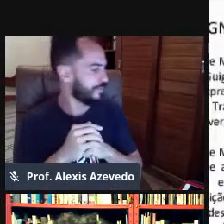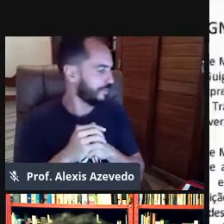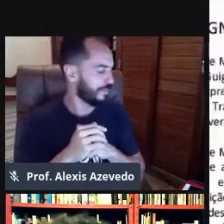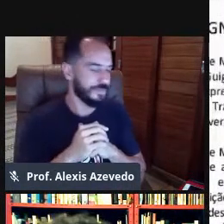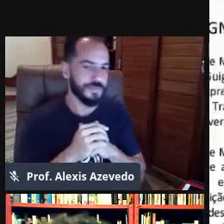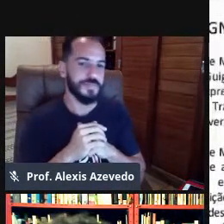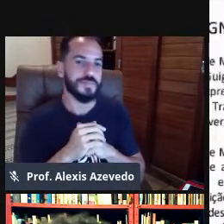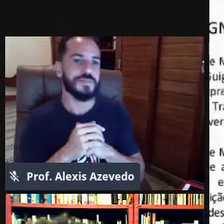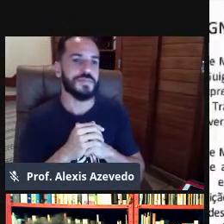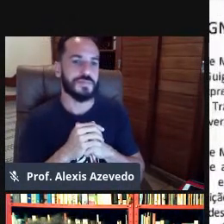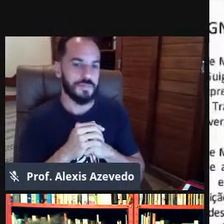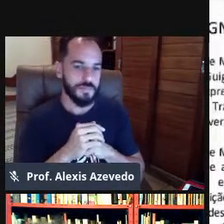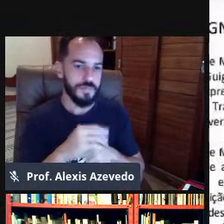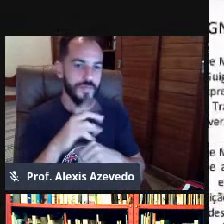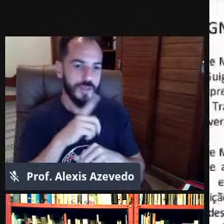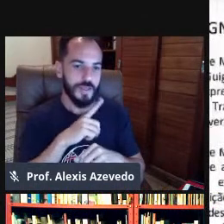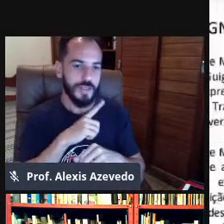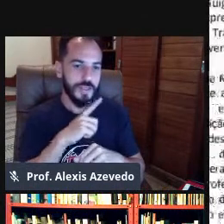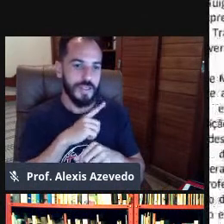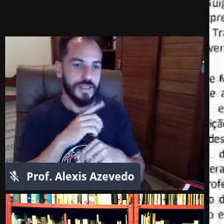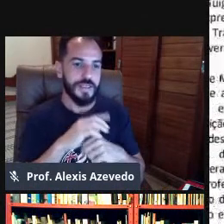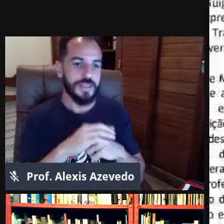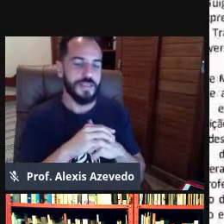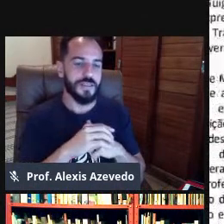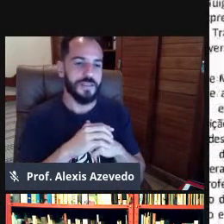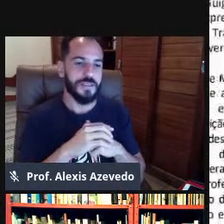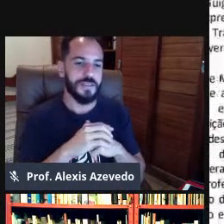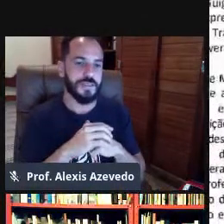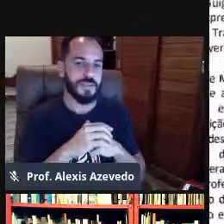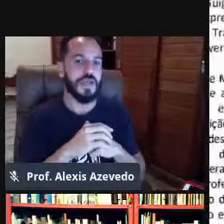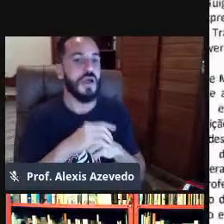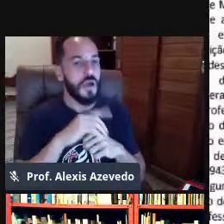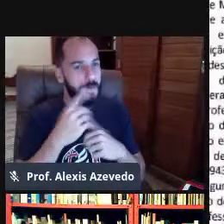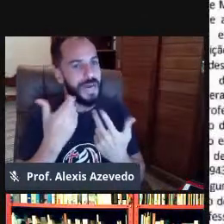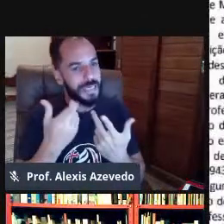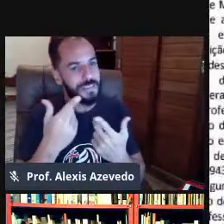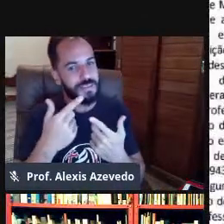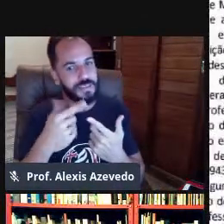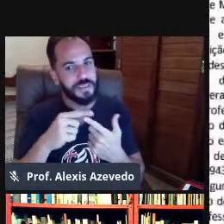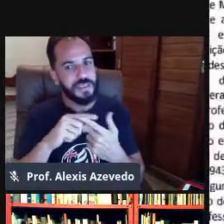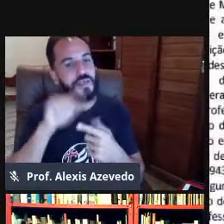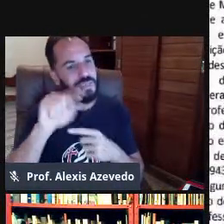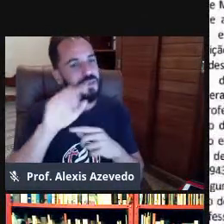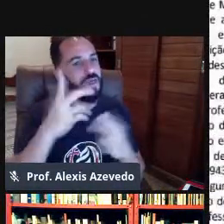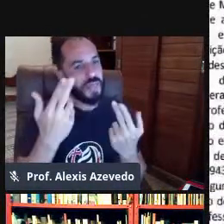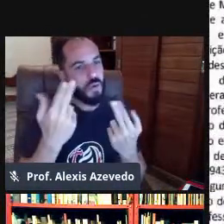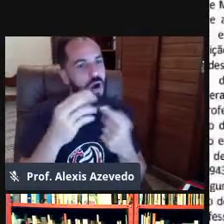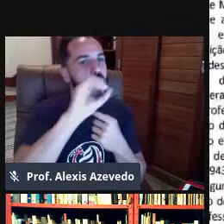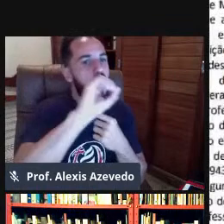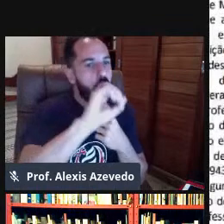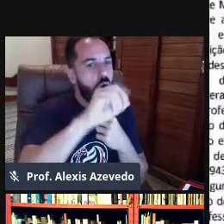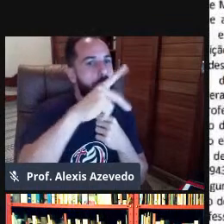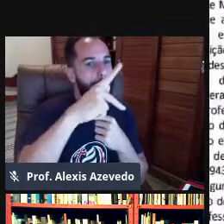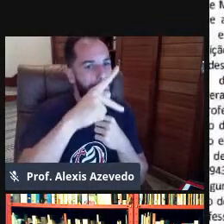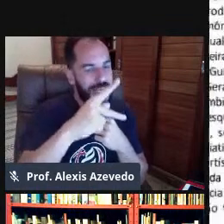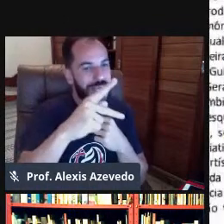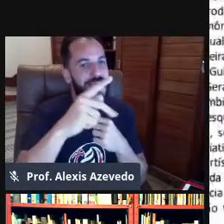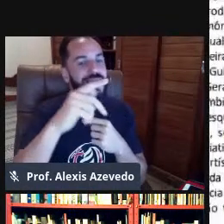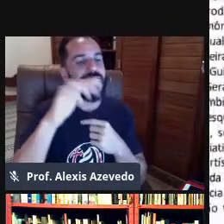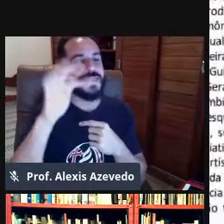de professores, né? Mas a ideia também é a mesma, OPIs, OPIs, OPNs, OPNs, que te